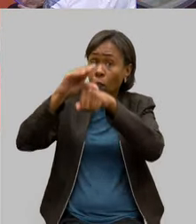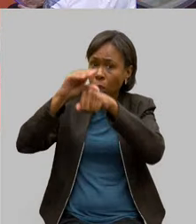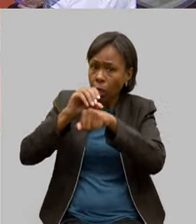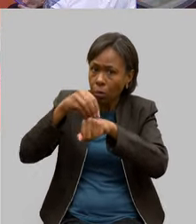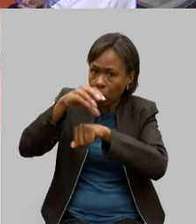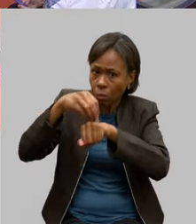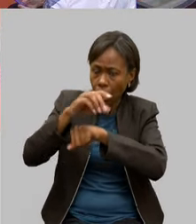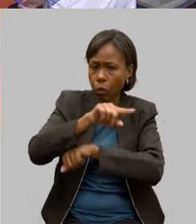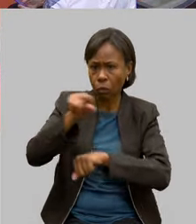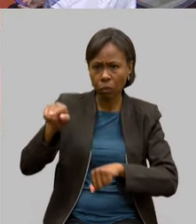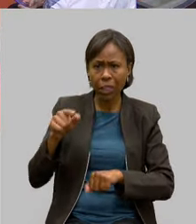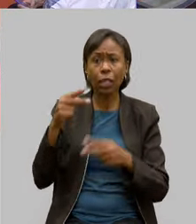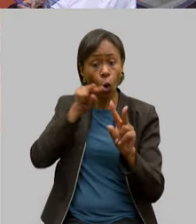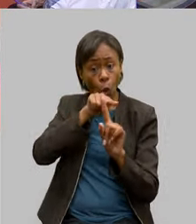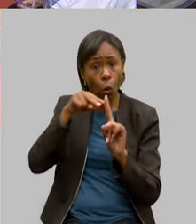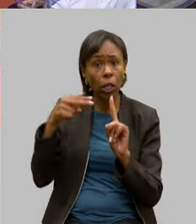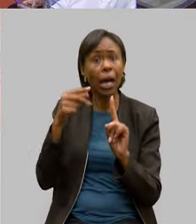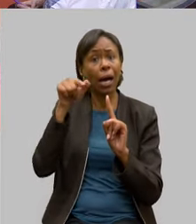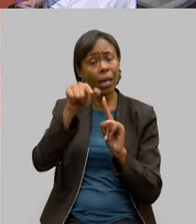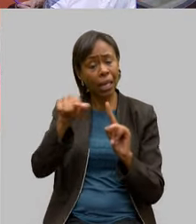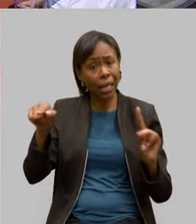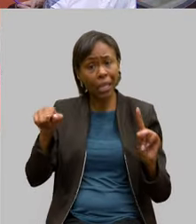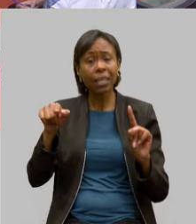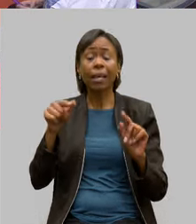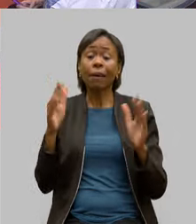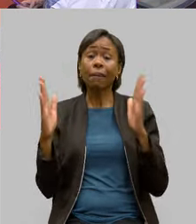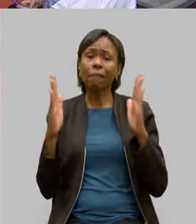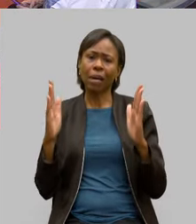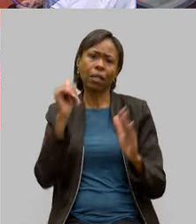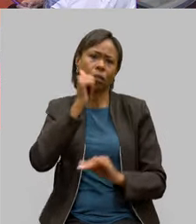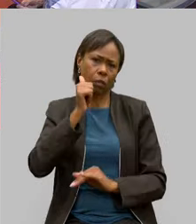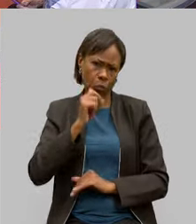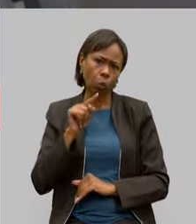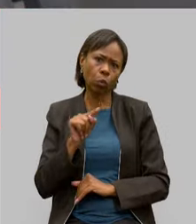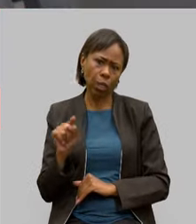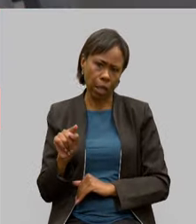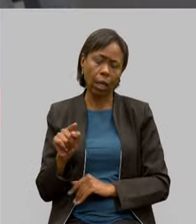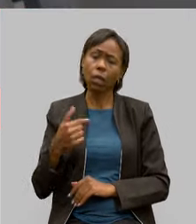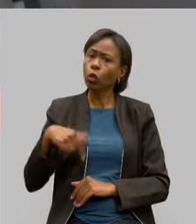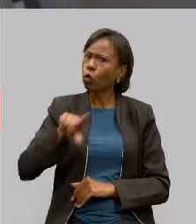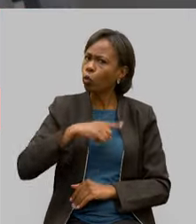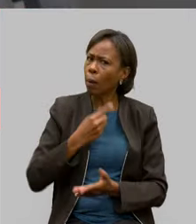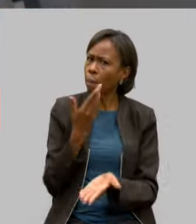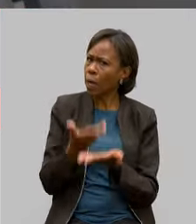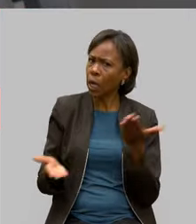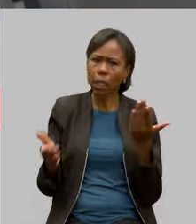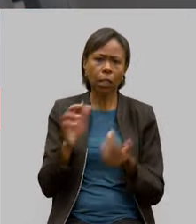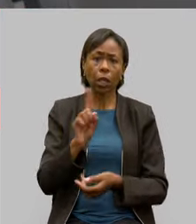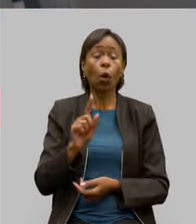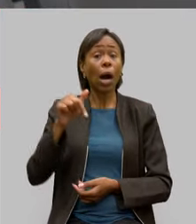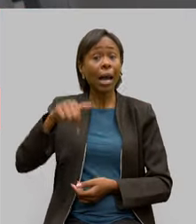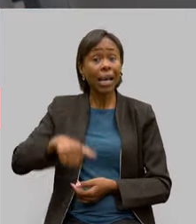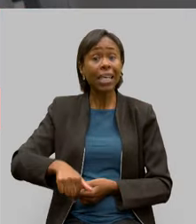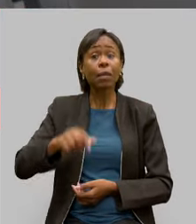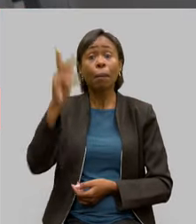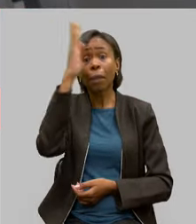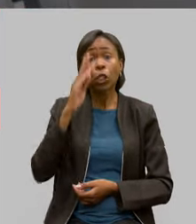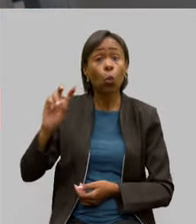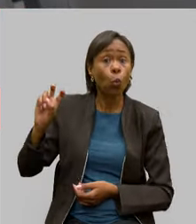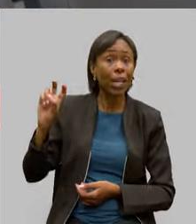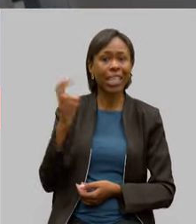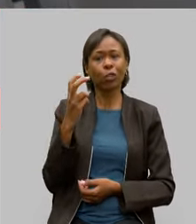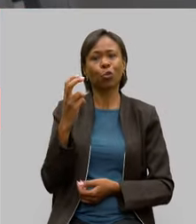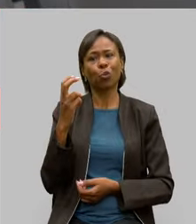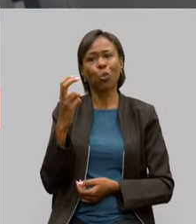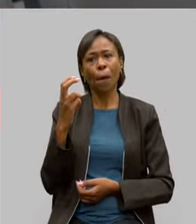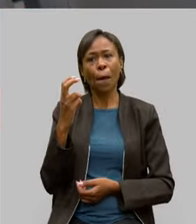vocês que tem um olhar também para essa fase da vida da mulher nós não podemos perder nós somos hoje o quinto país em idosos no mundo